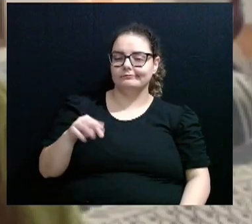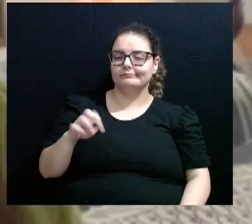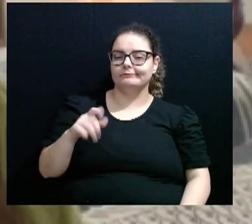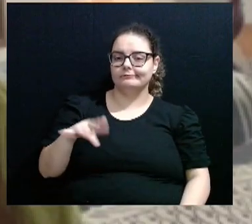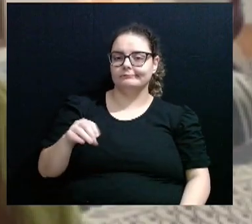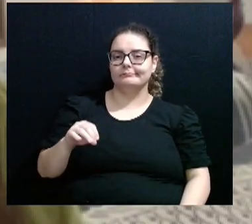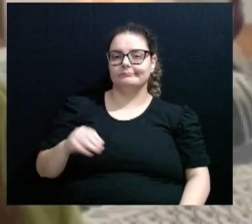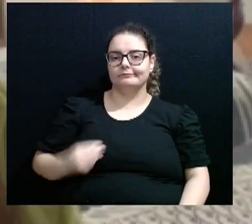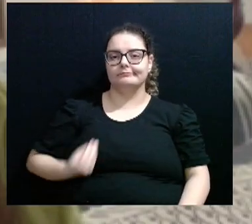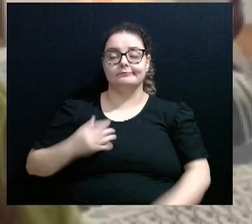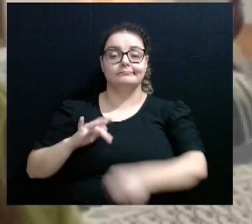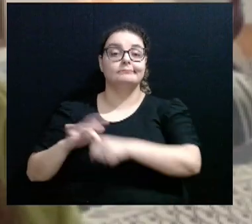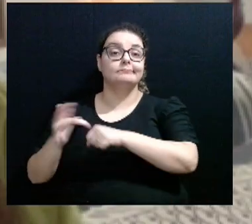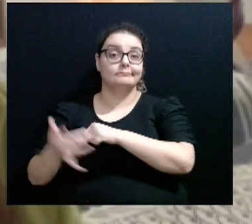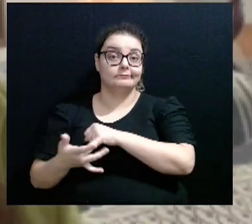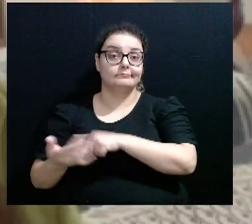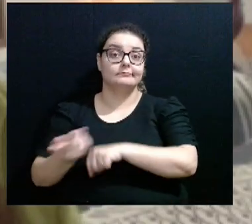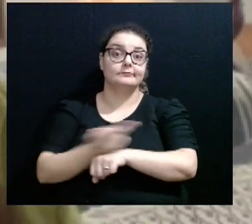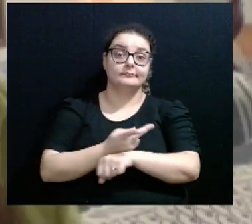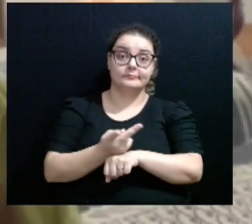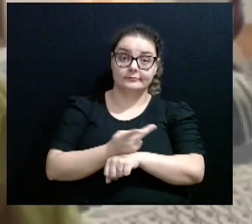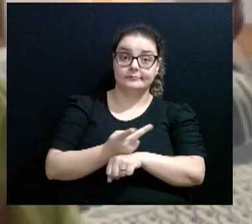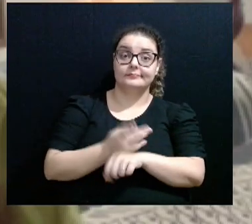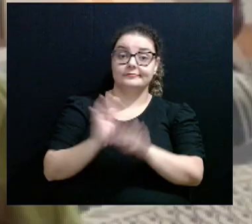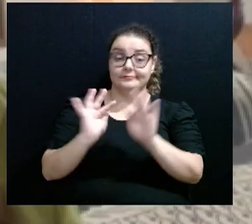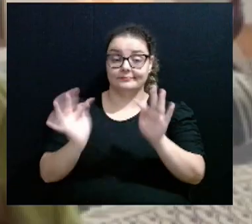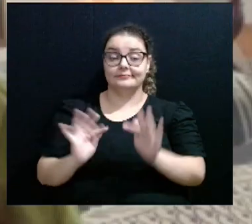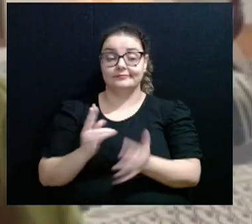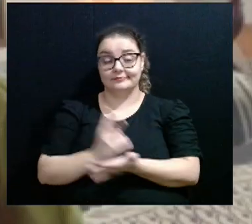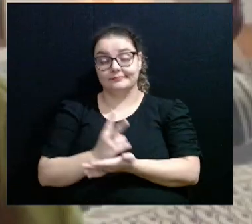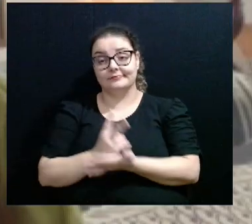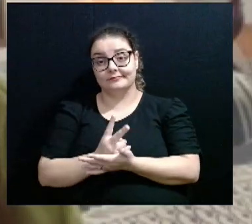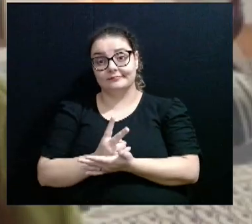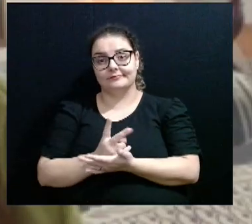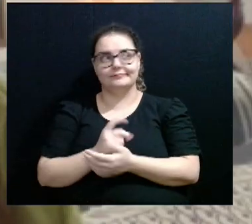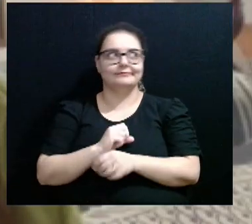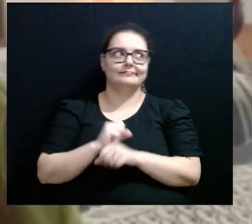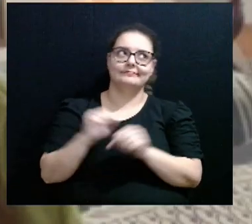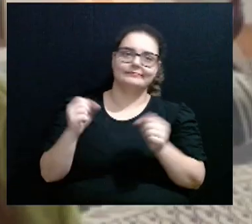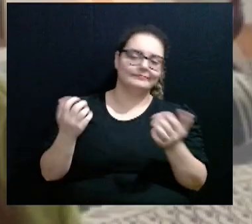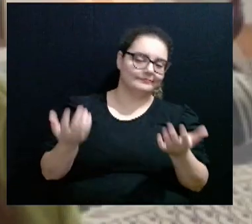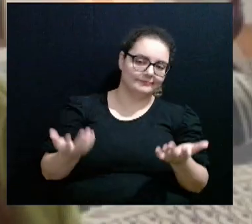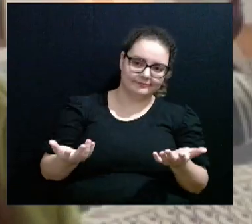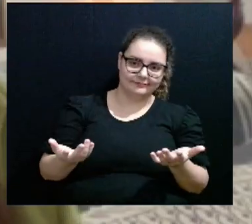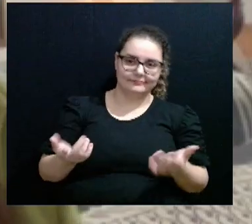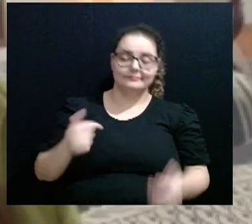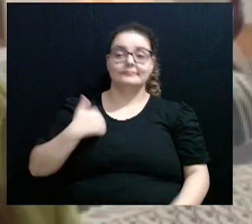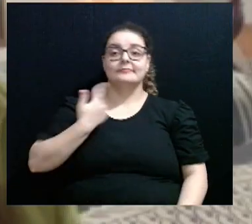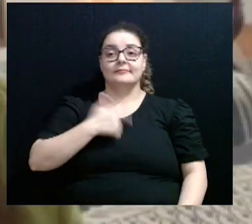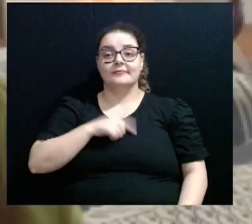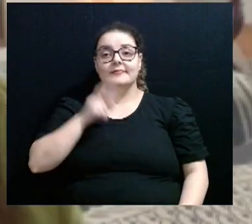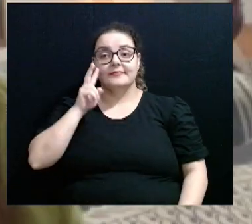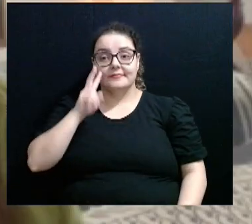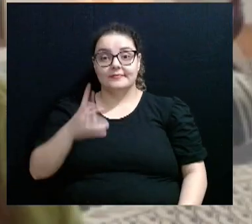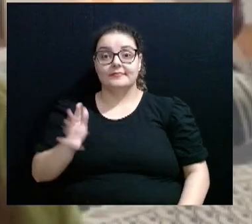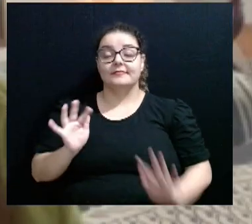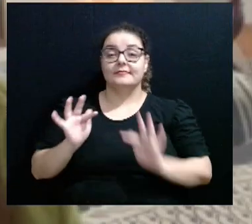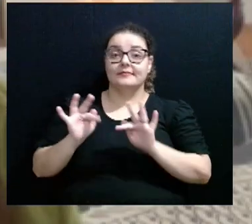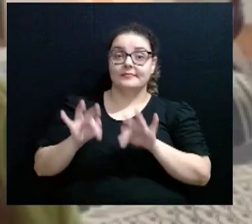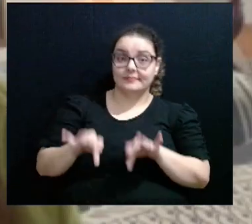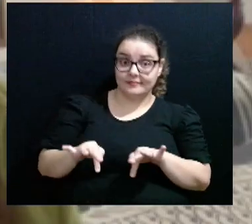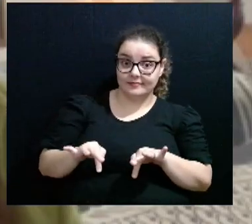essa busca de uma felicidade constante que é impossível. Então, o que a gente tem visto que no final isso gera